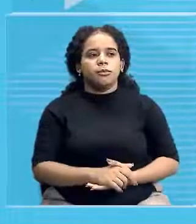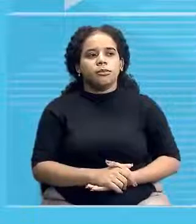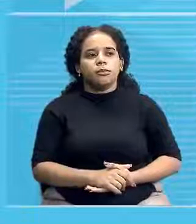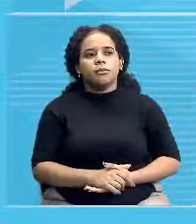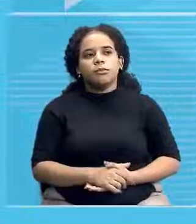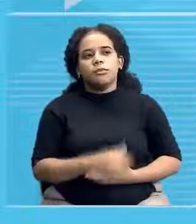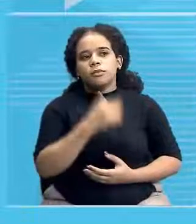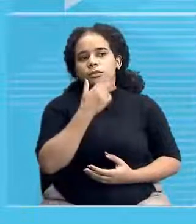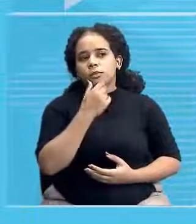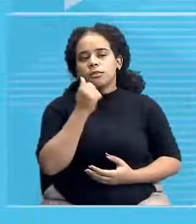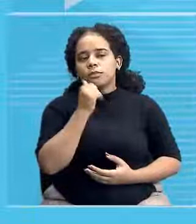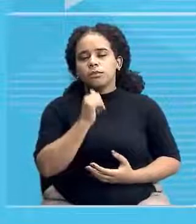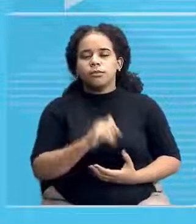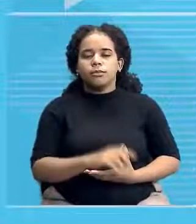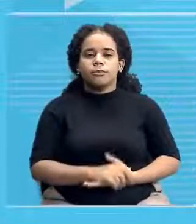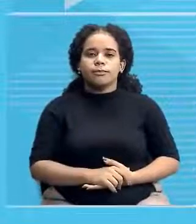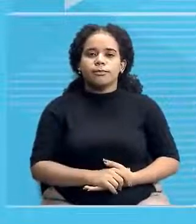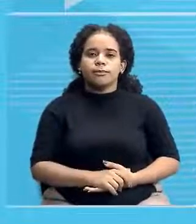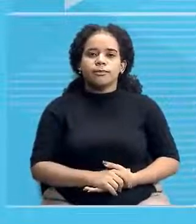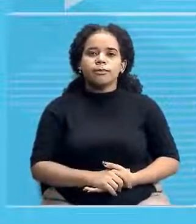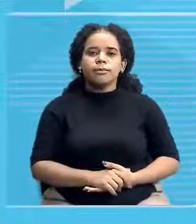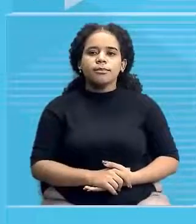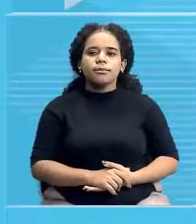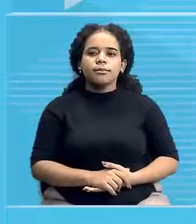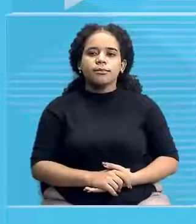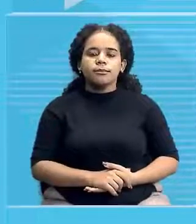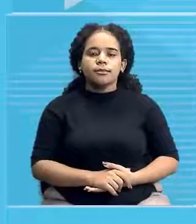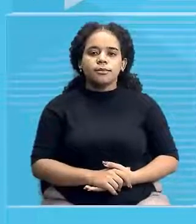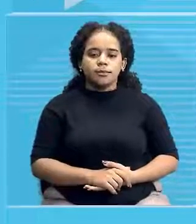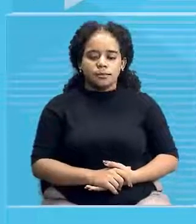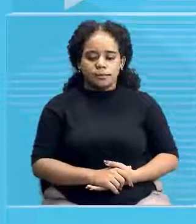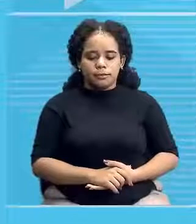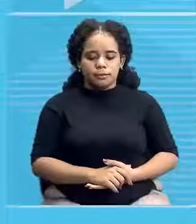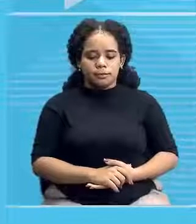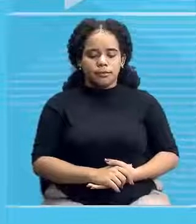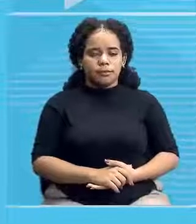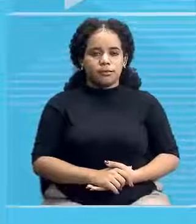a meninos e meninas.